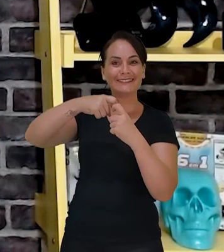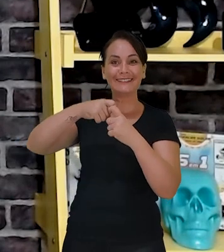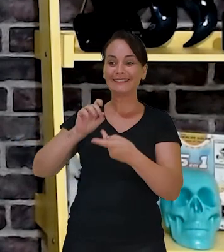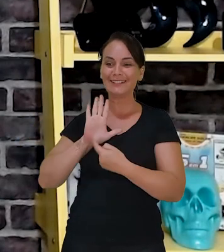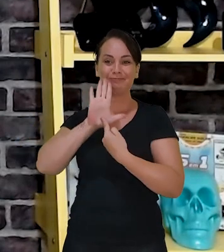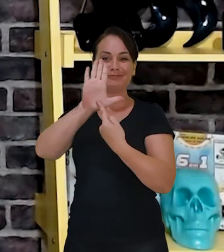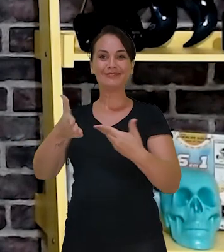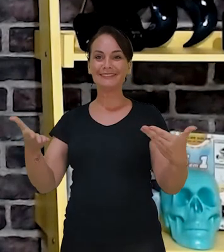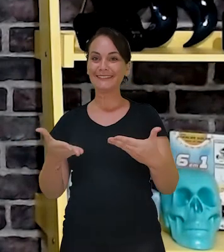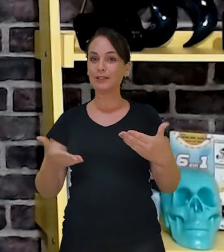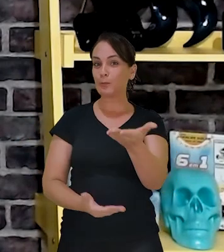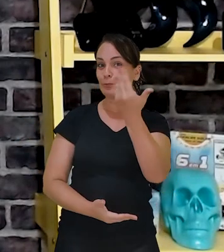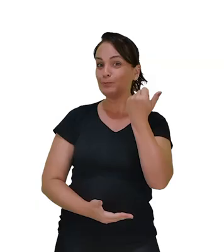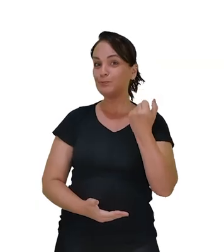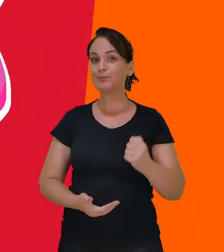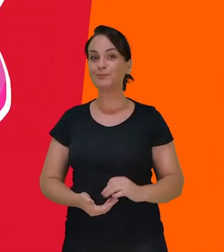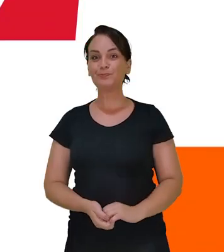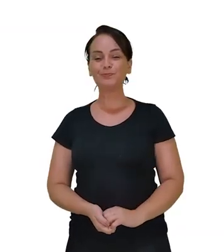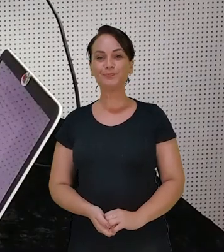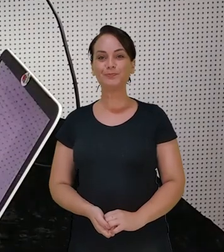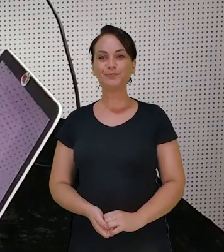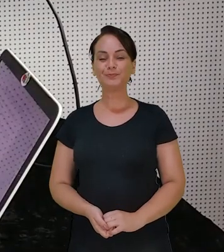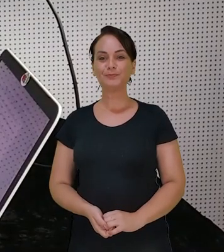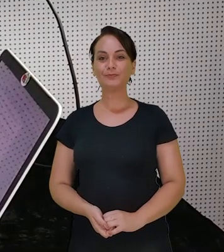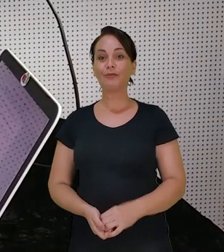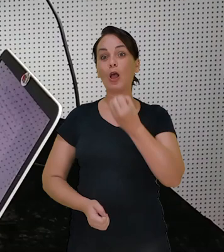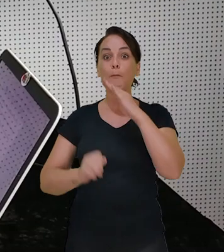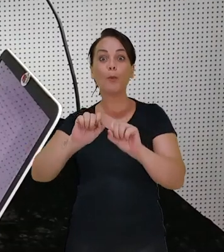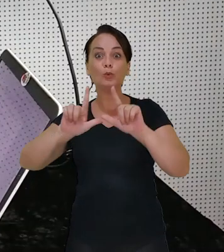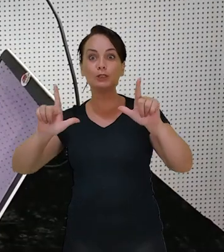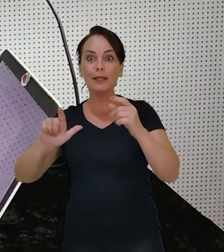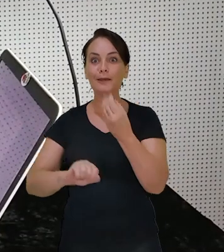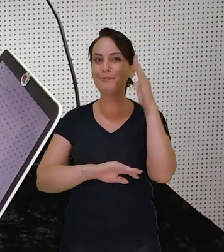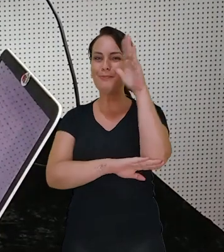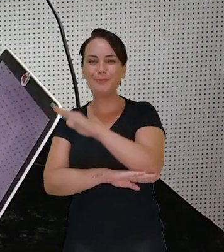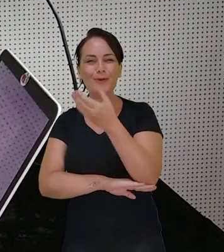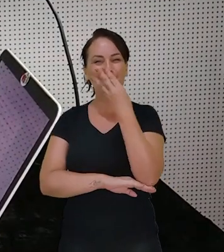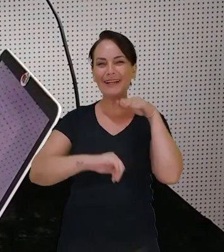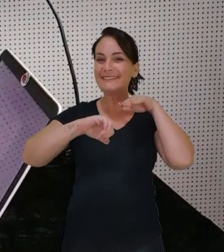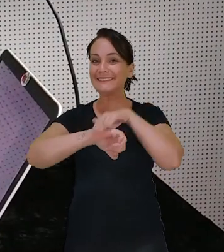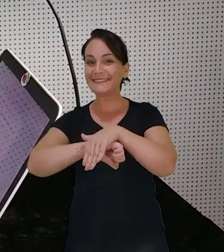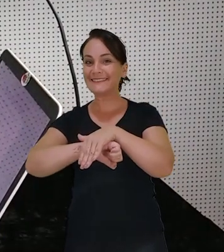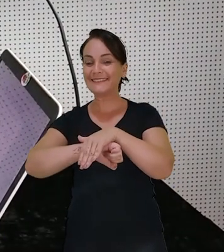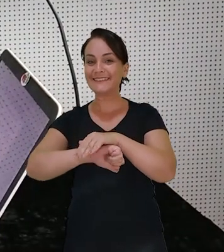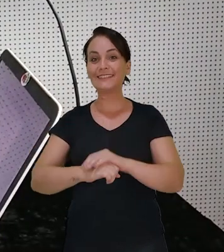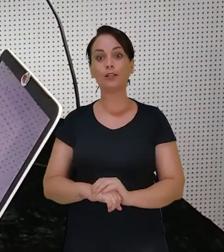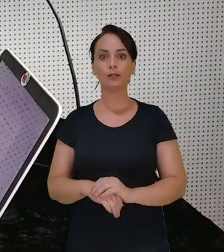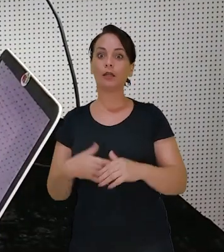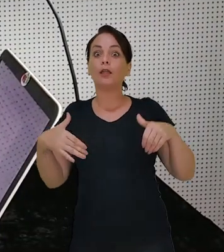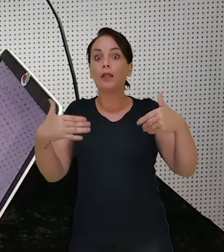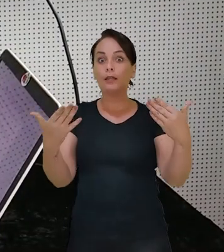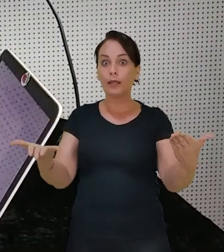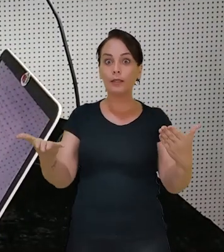grande audiência de hoje. Pode rodar! Bom dia, boa tarde e boa noite!